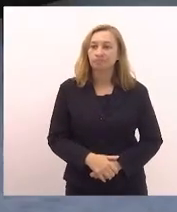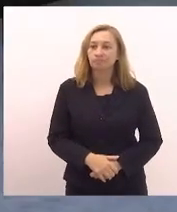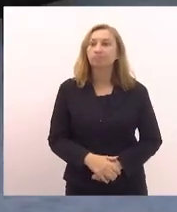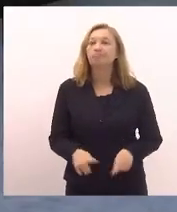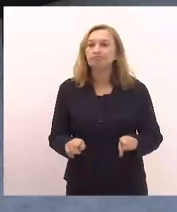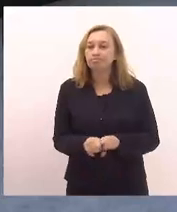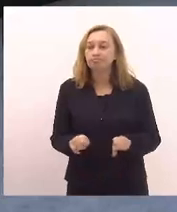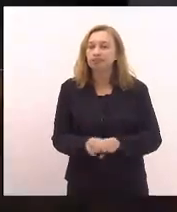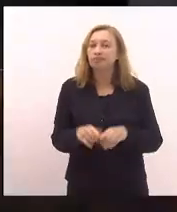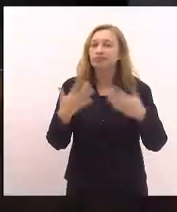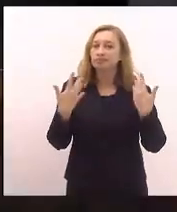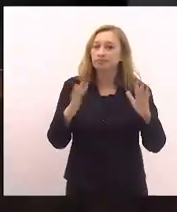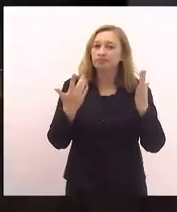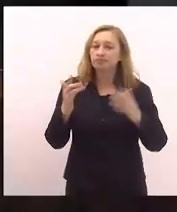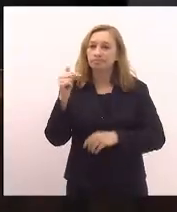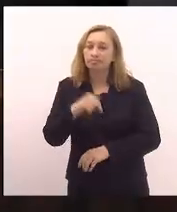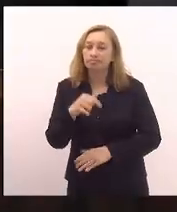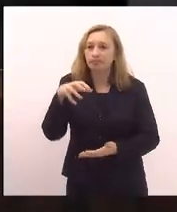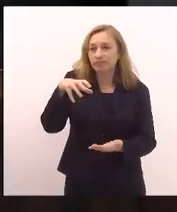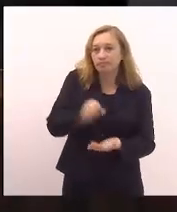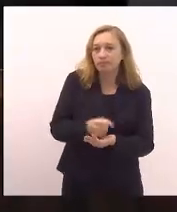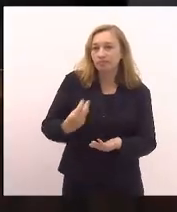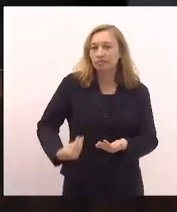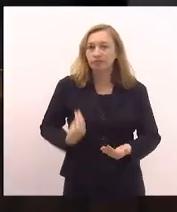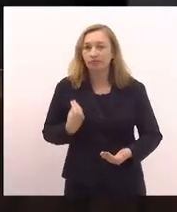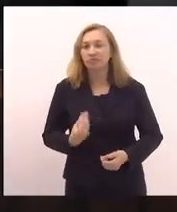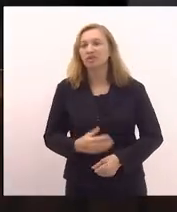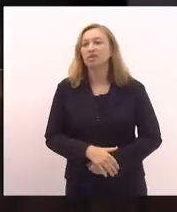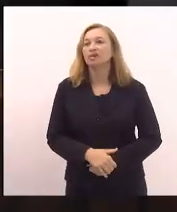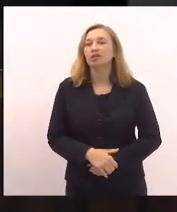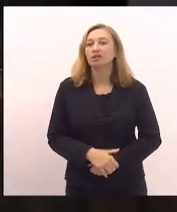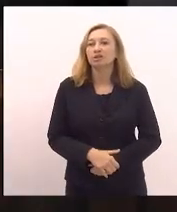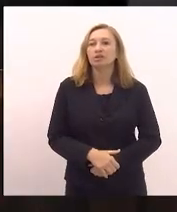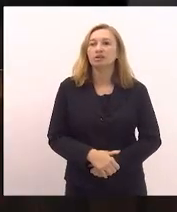E também saudar aqui, registrar a presença